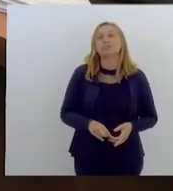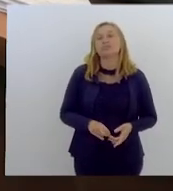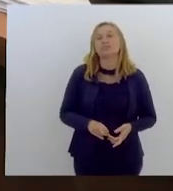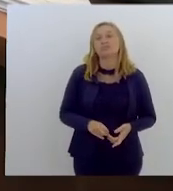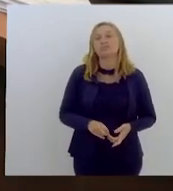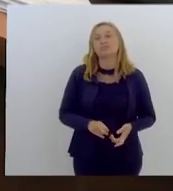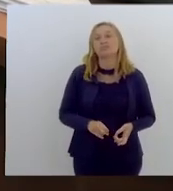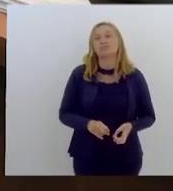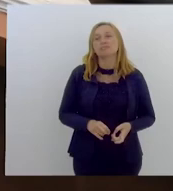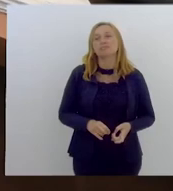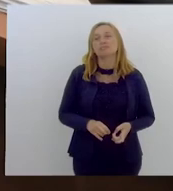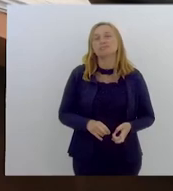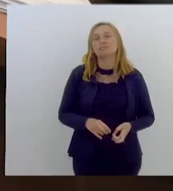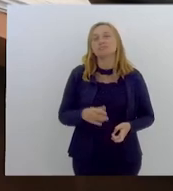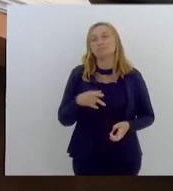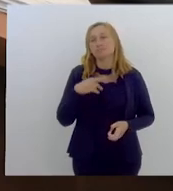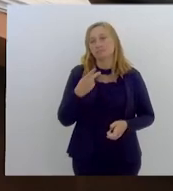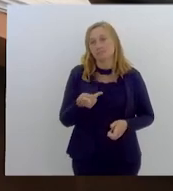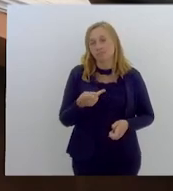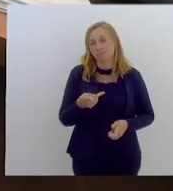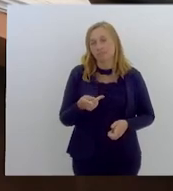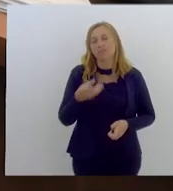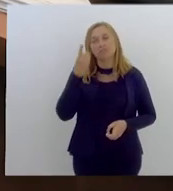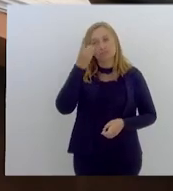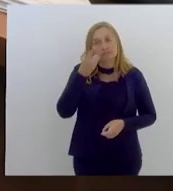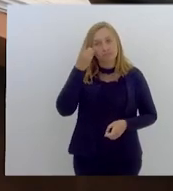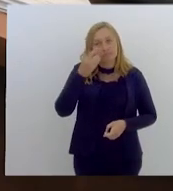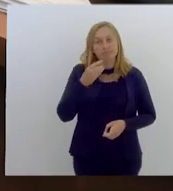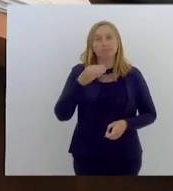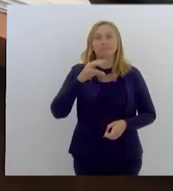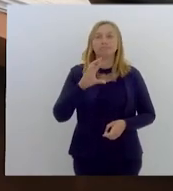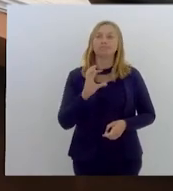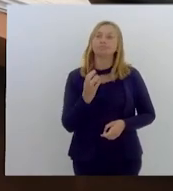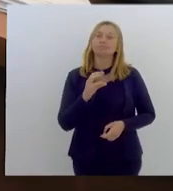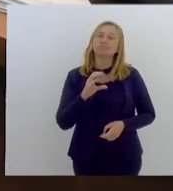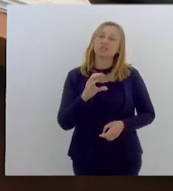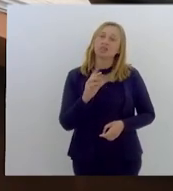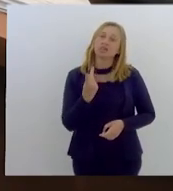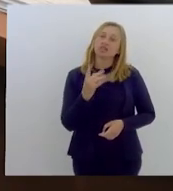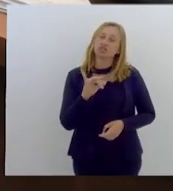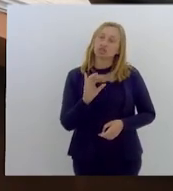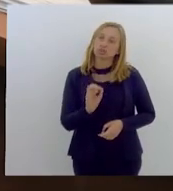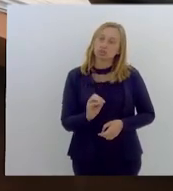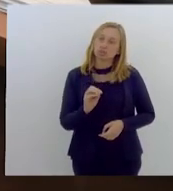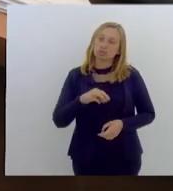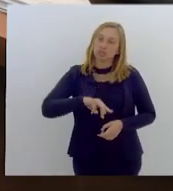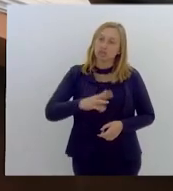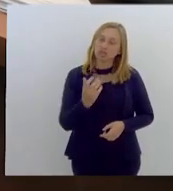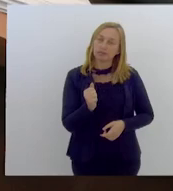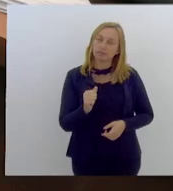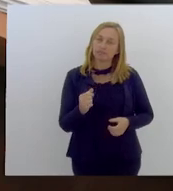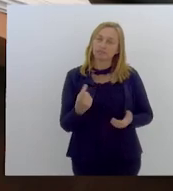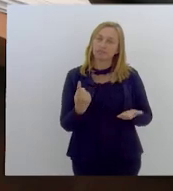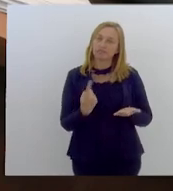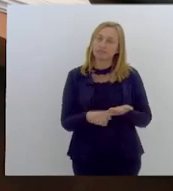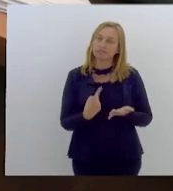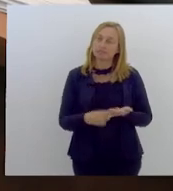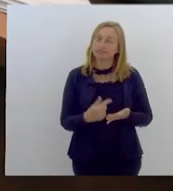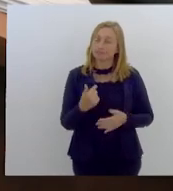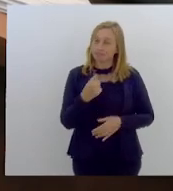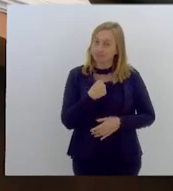E eu fiz questão de afirmar, deputado Chico Machado, que este acordo fosse